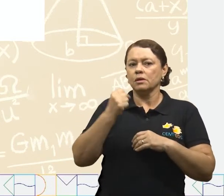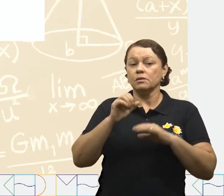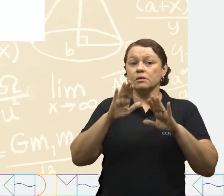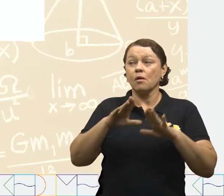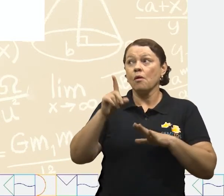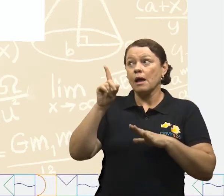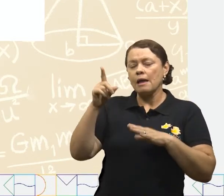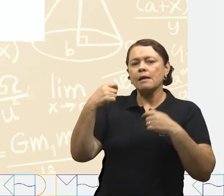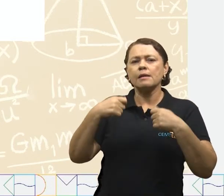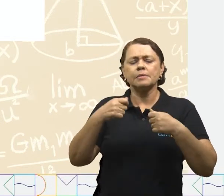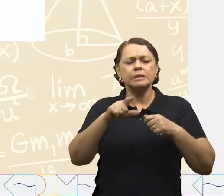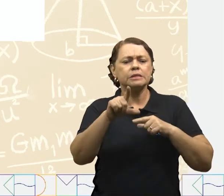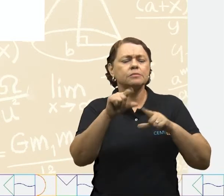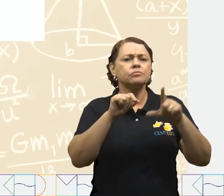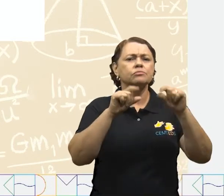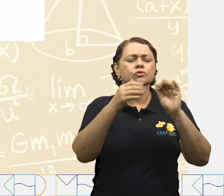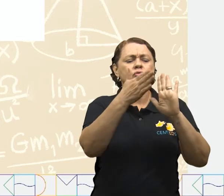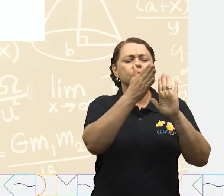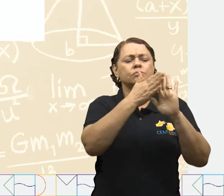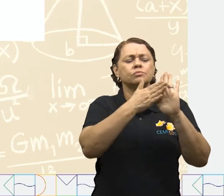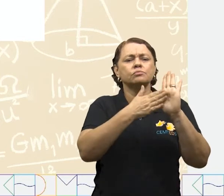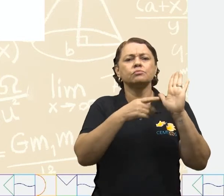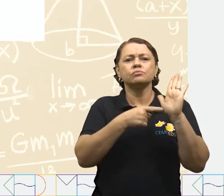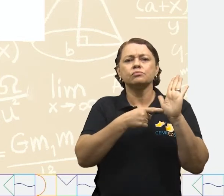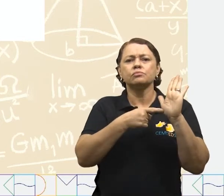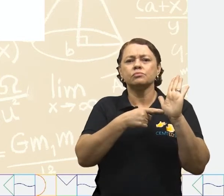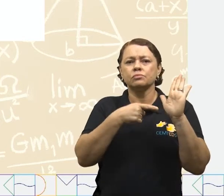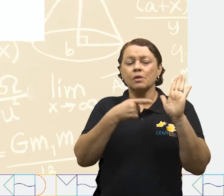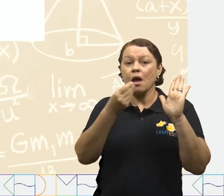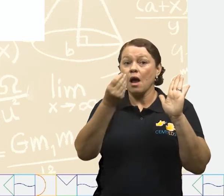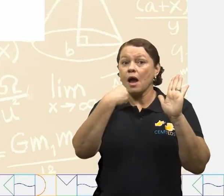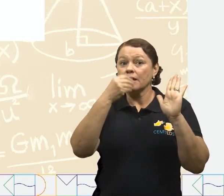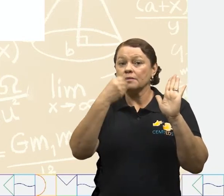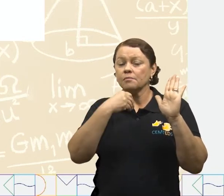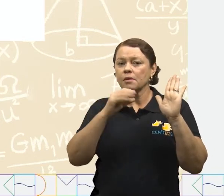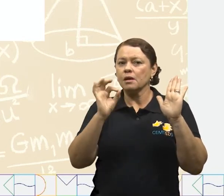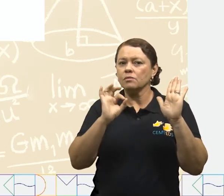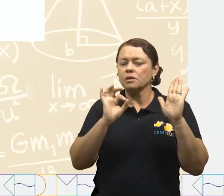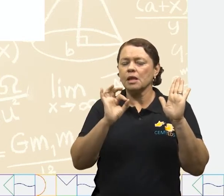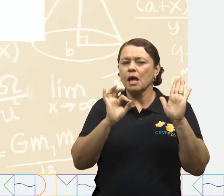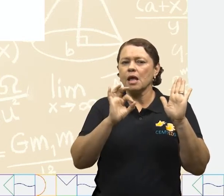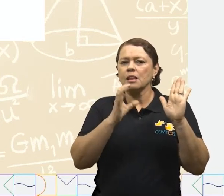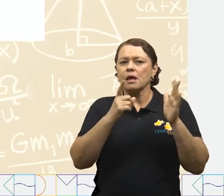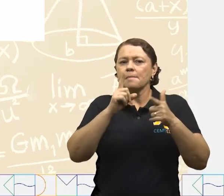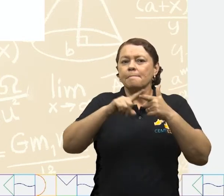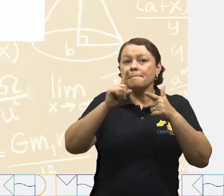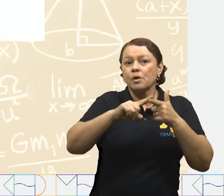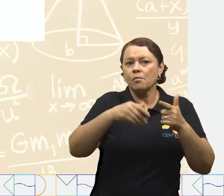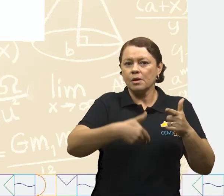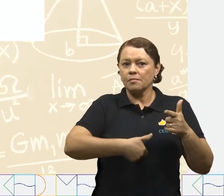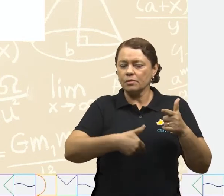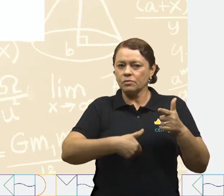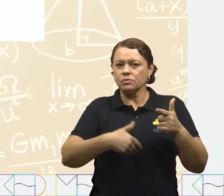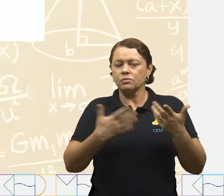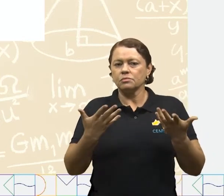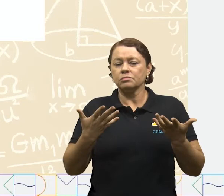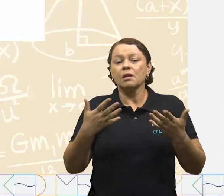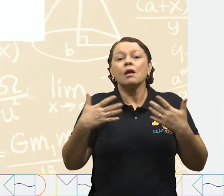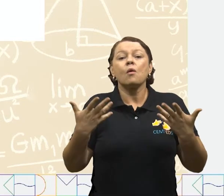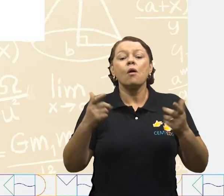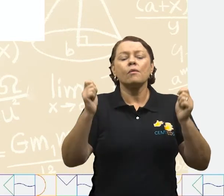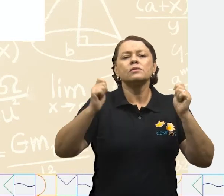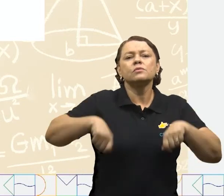escolher no cardápio alimentos que não a faça mal Quais as possibilidades